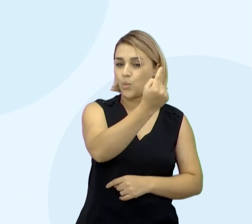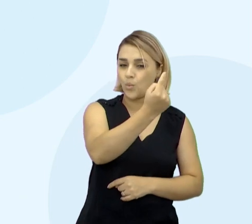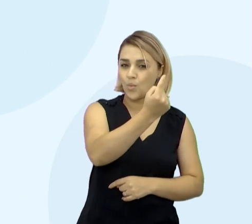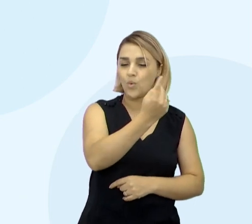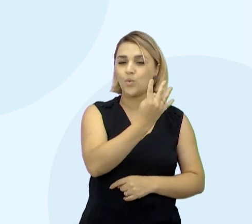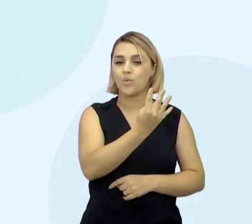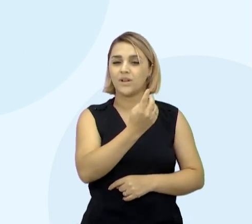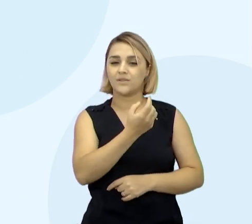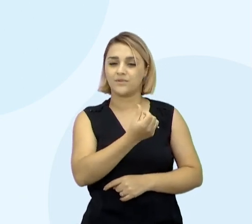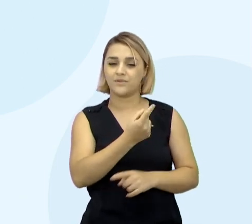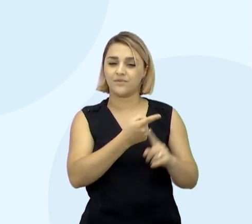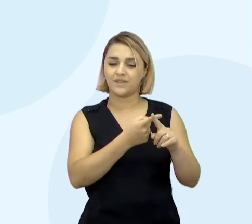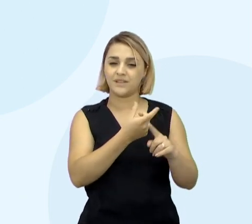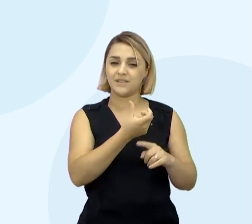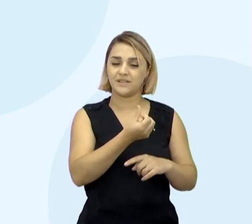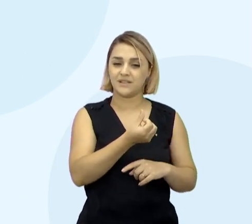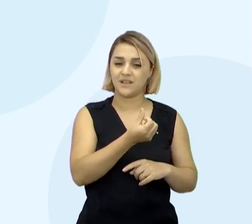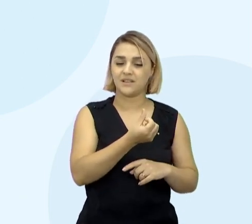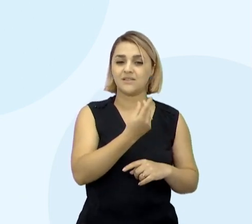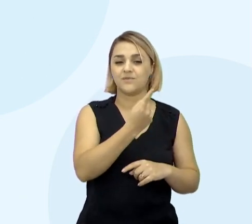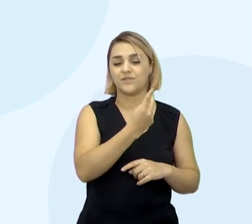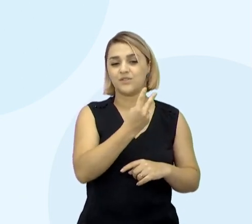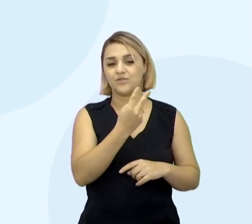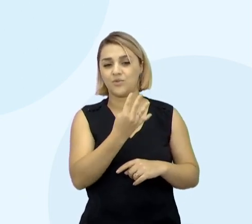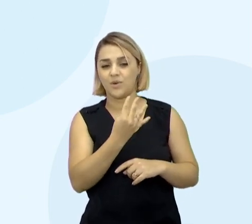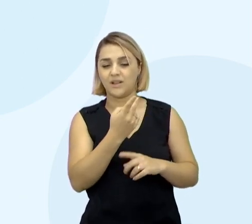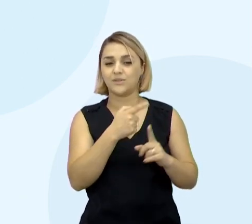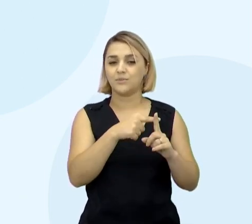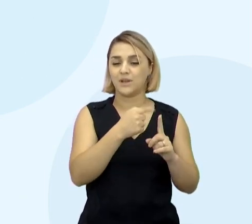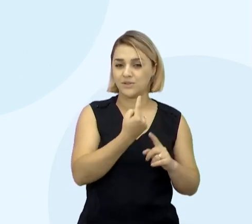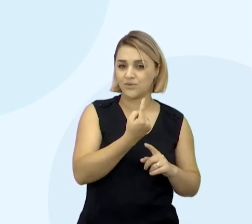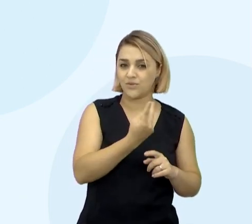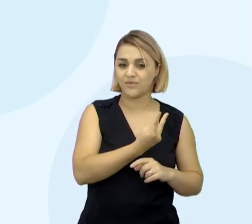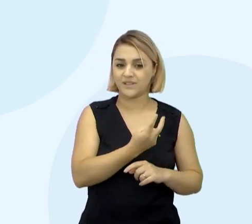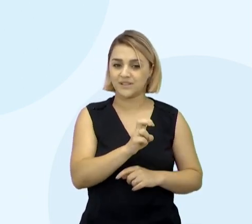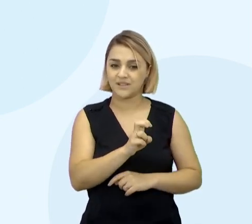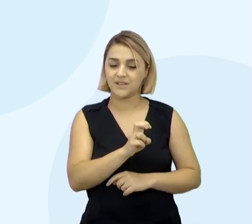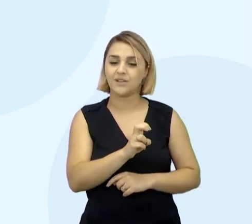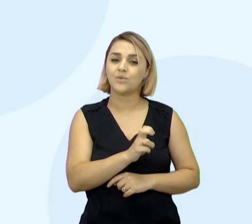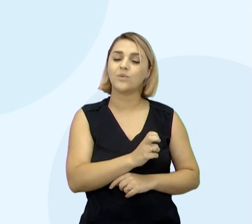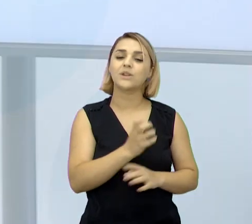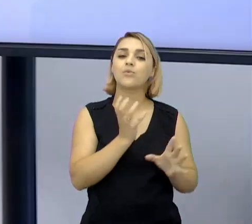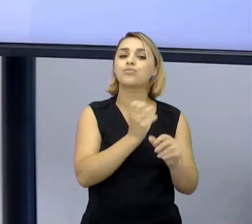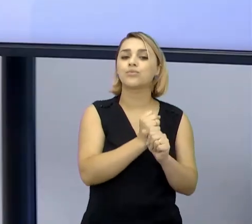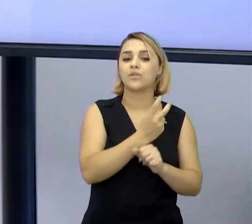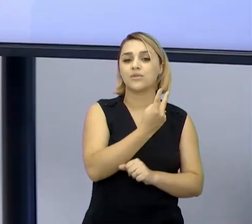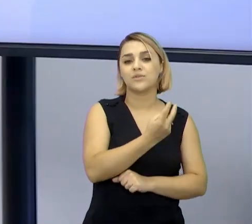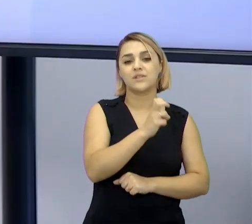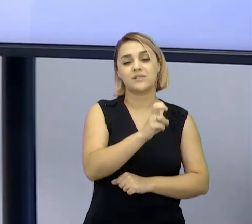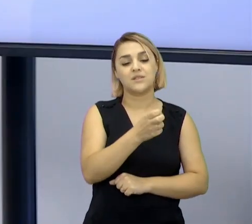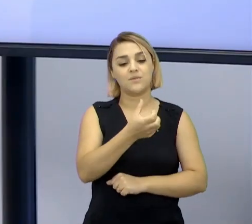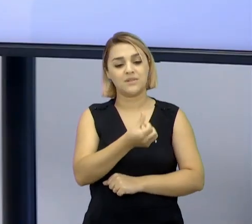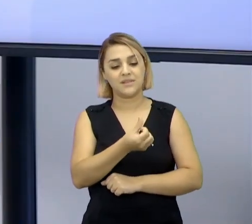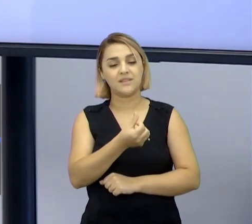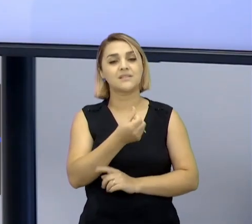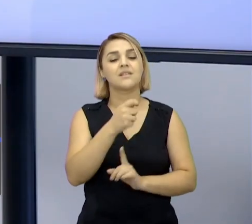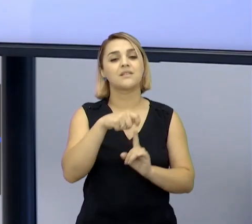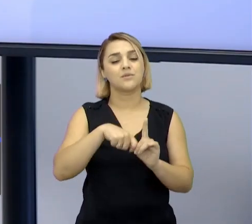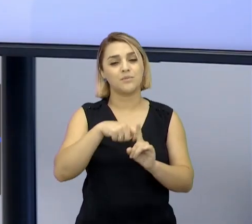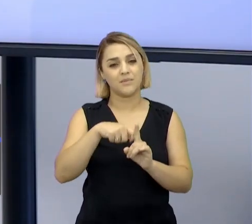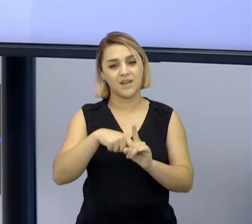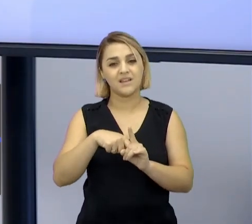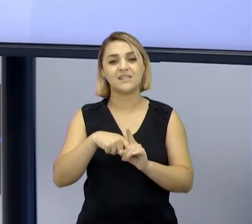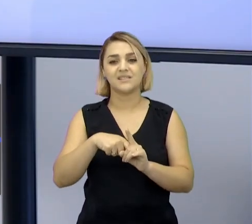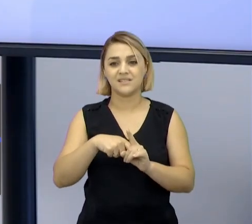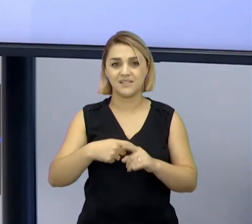6, 24 e 1, 25. Ele gasta 256 ao mês. Ele gasta mais